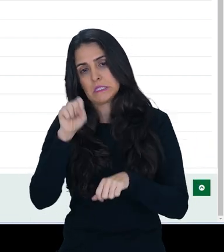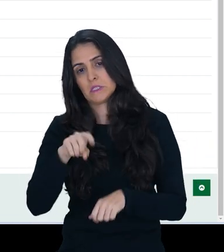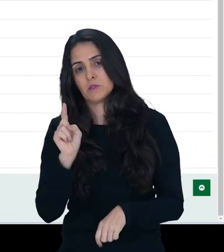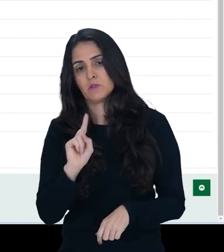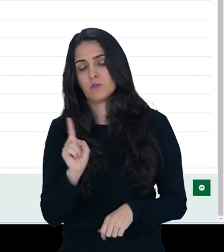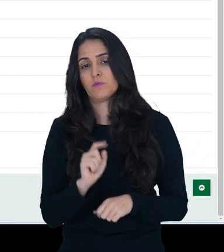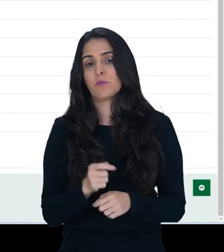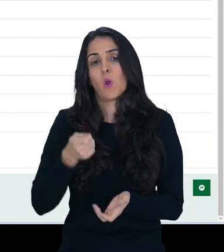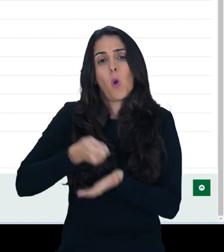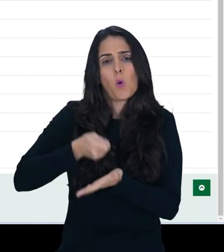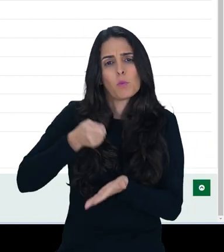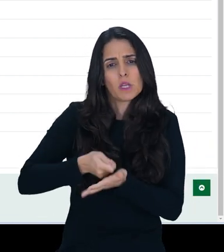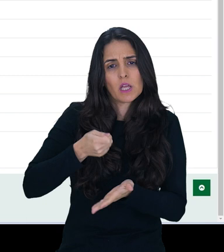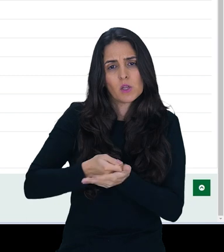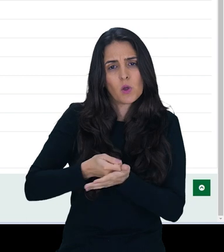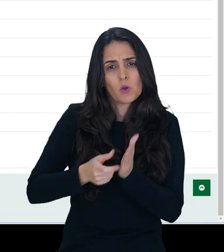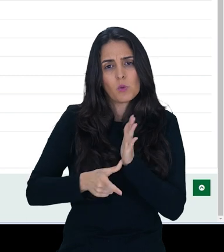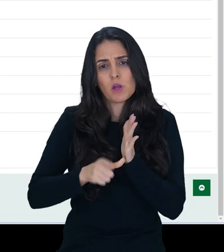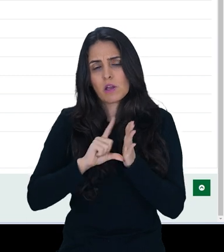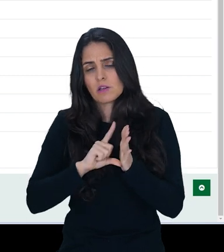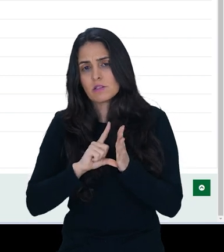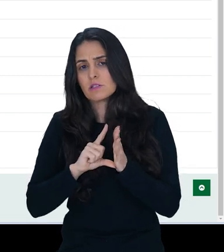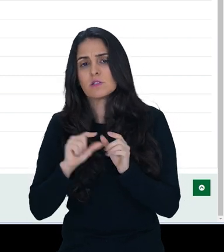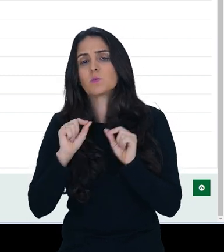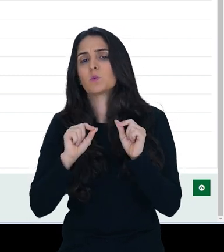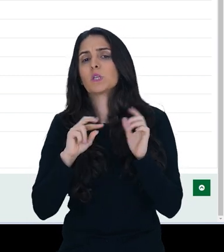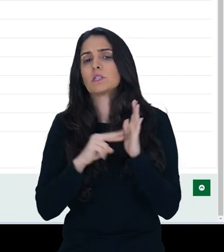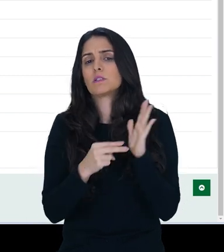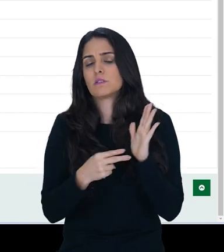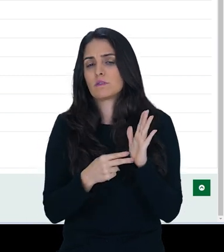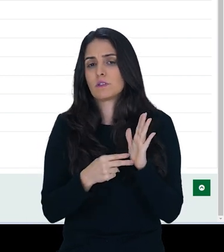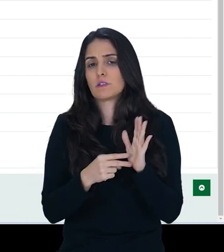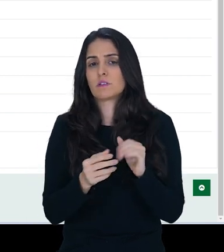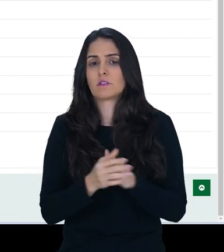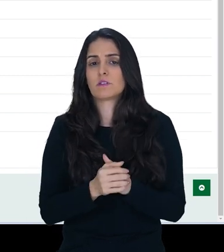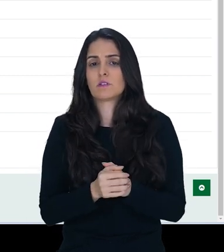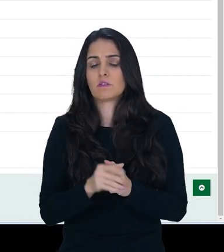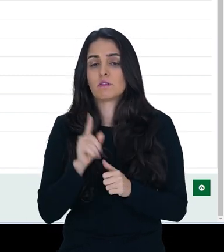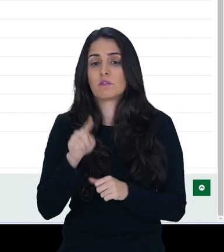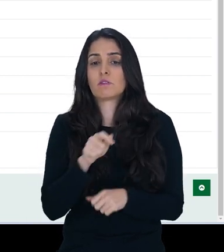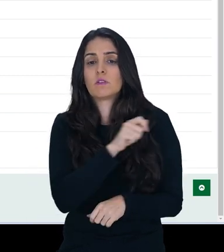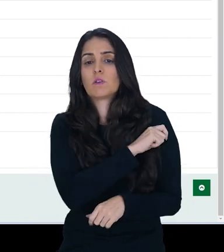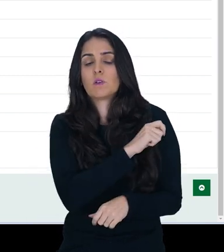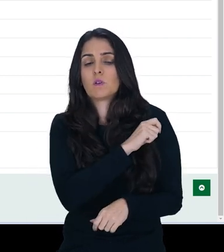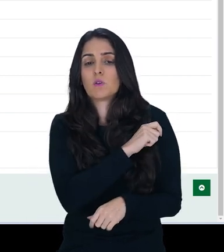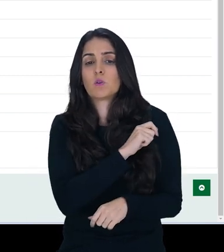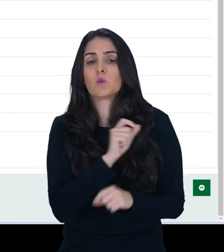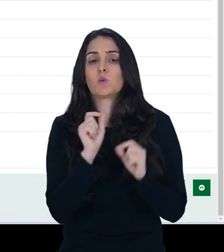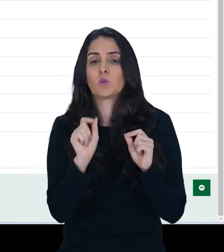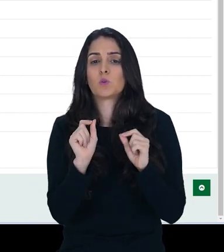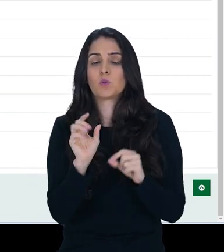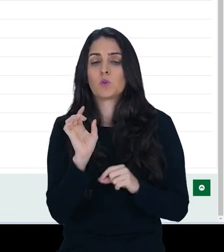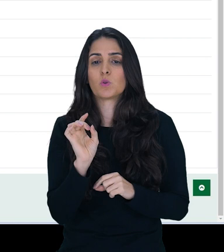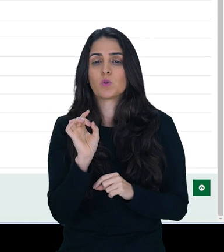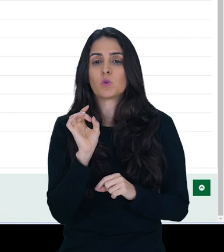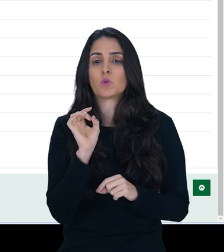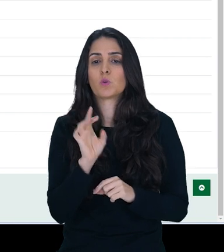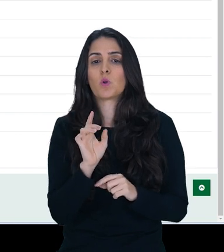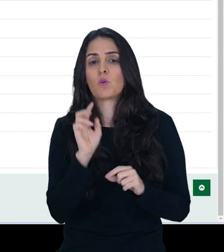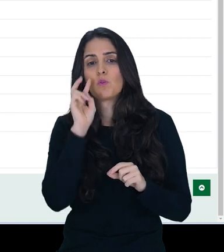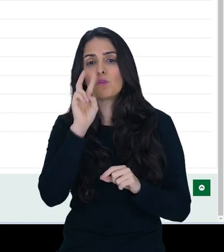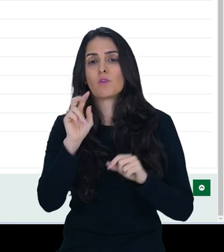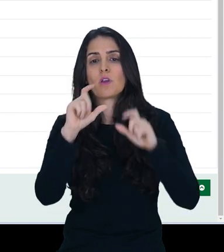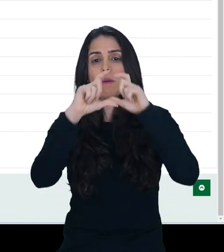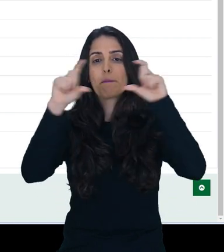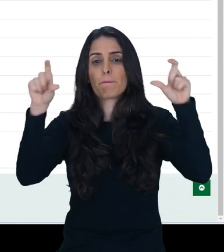não itens obrigatórios antes da visualização isso significa por exemplo que o aluno só vai poder ver